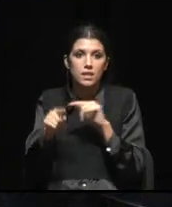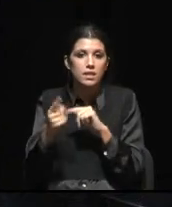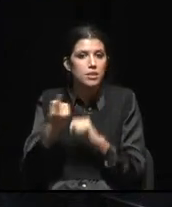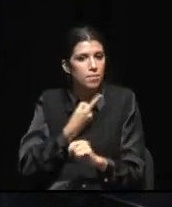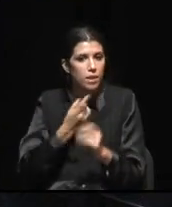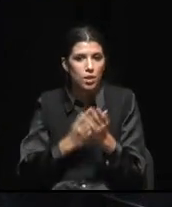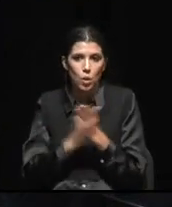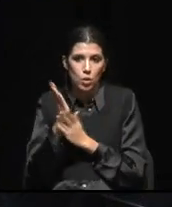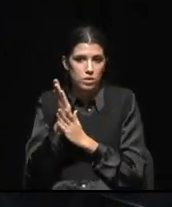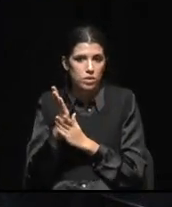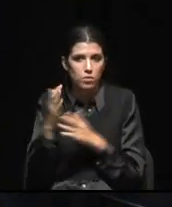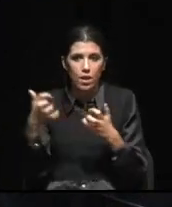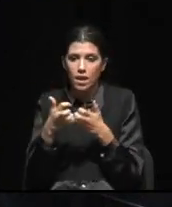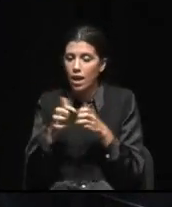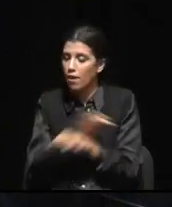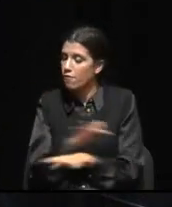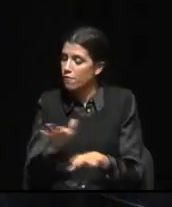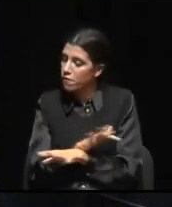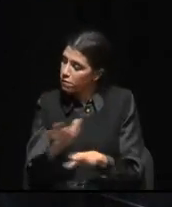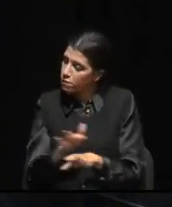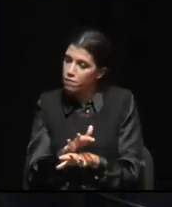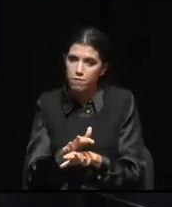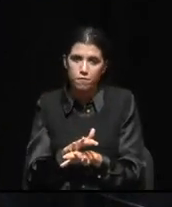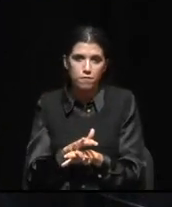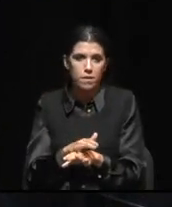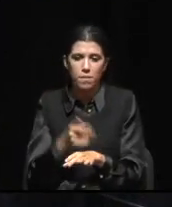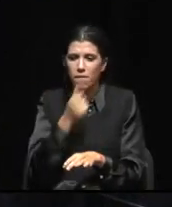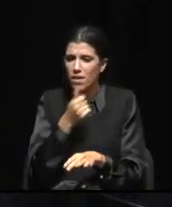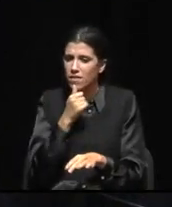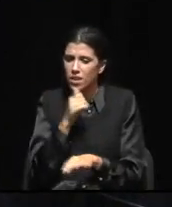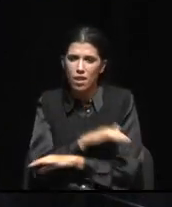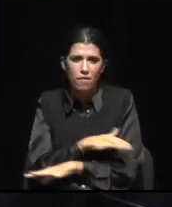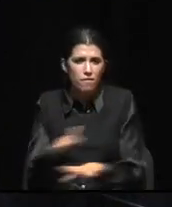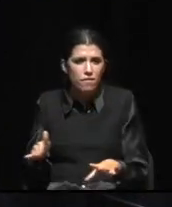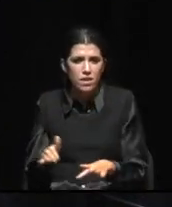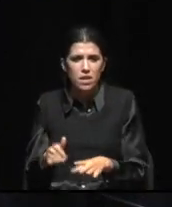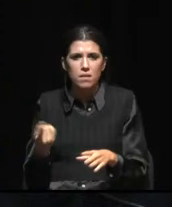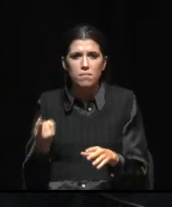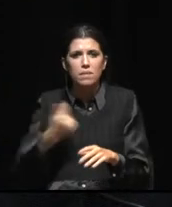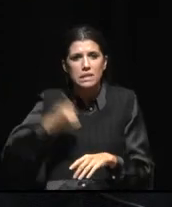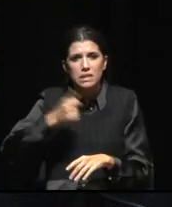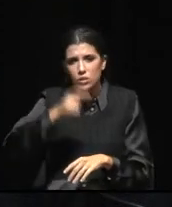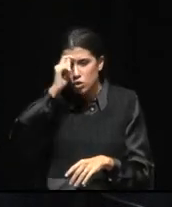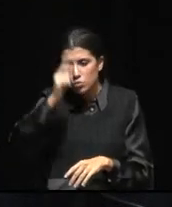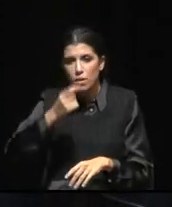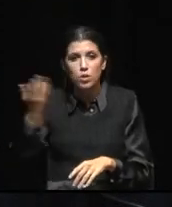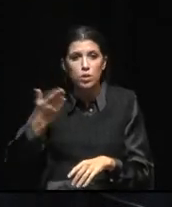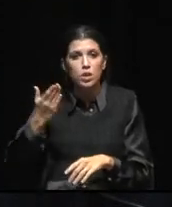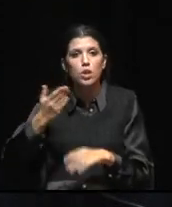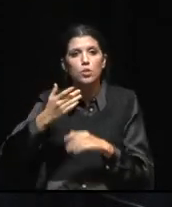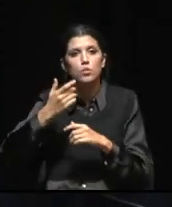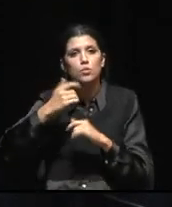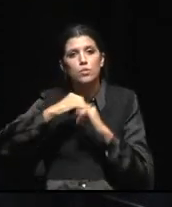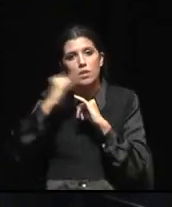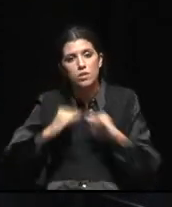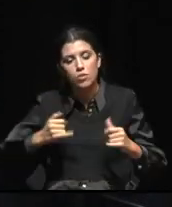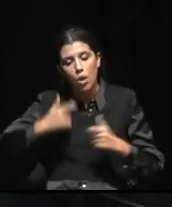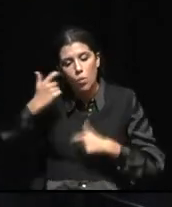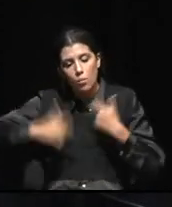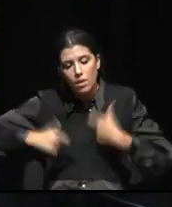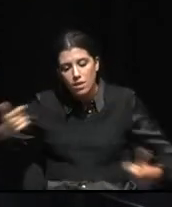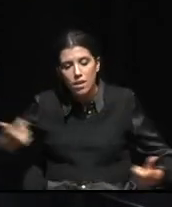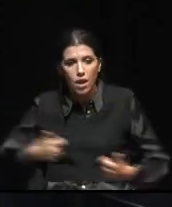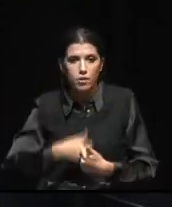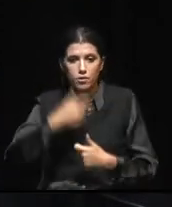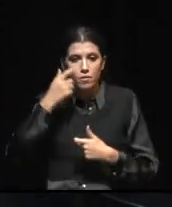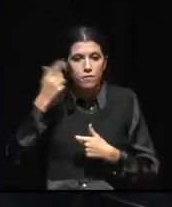continuar apelar açar fogo imediato e permanente ao fim da violência e o pleno respeito pelo direito internacional humanitário todas